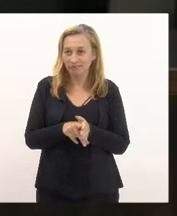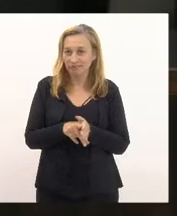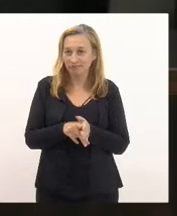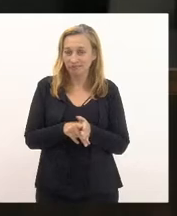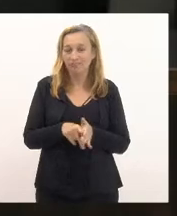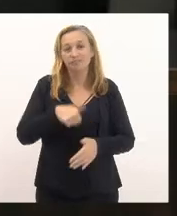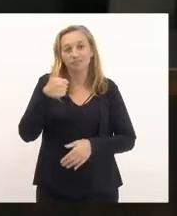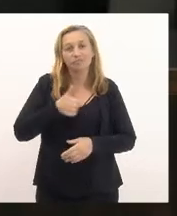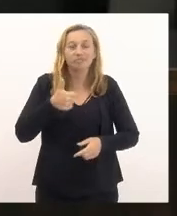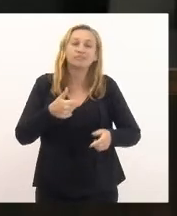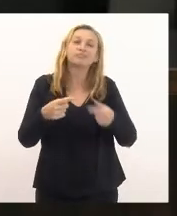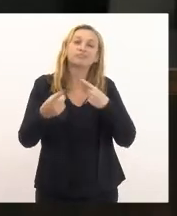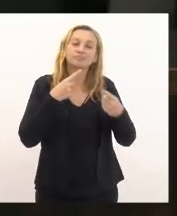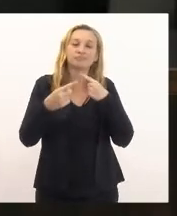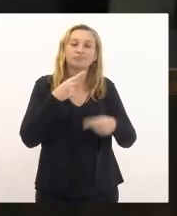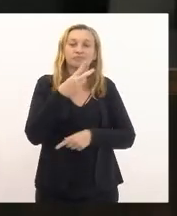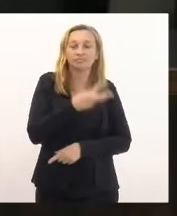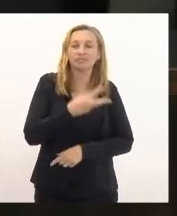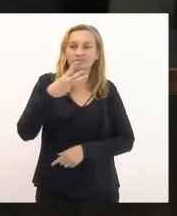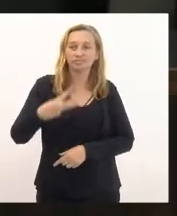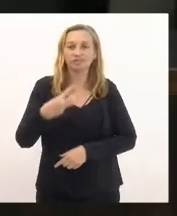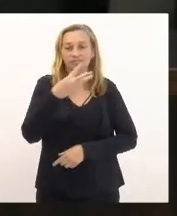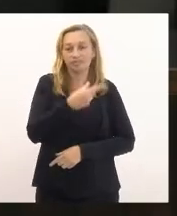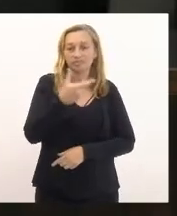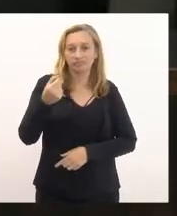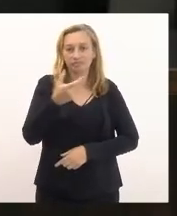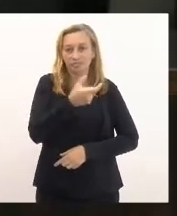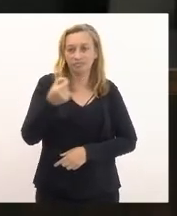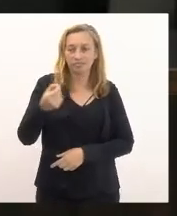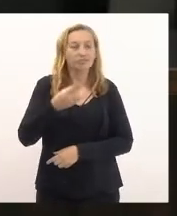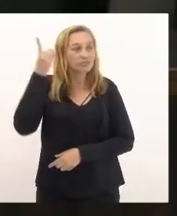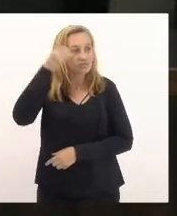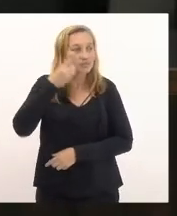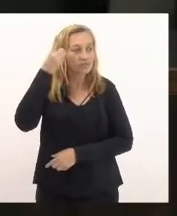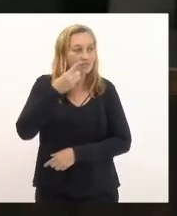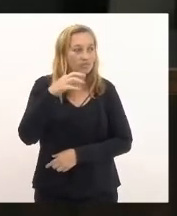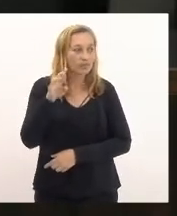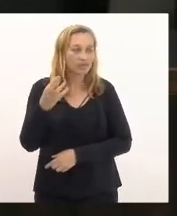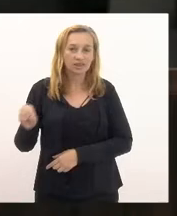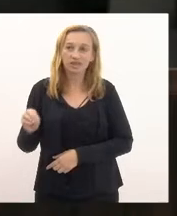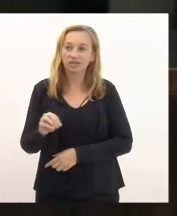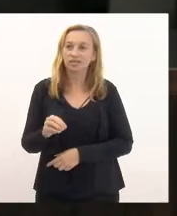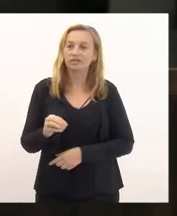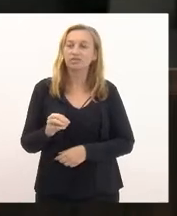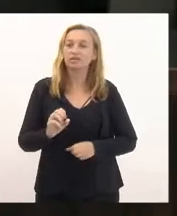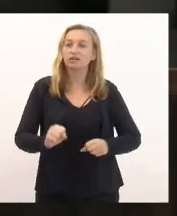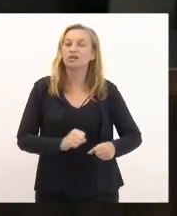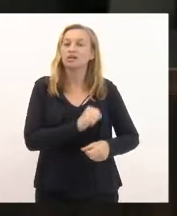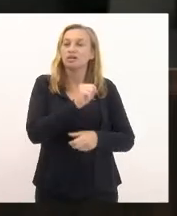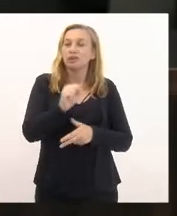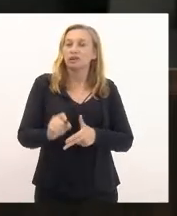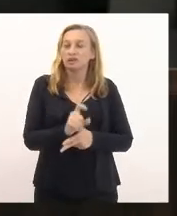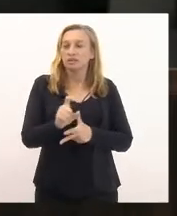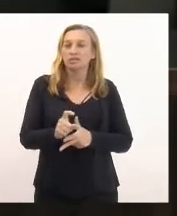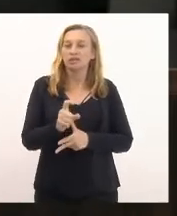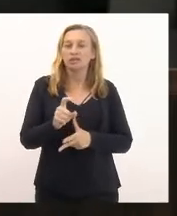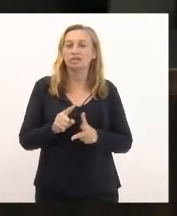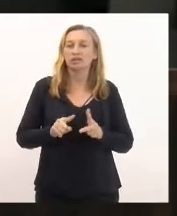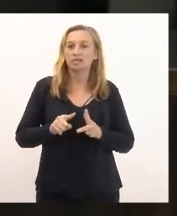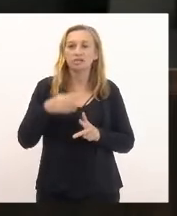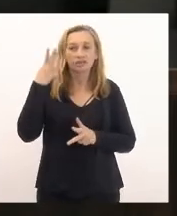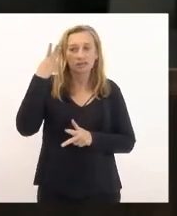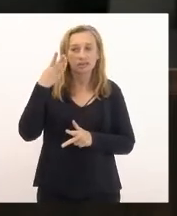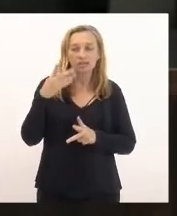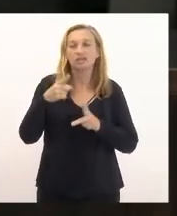em primeira discussão, projeto de lei 3320 de 20, de autoria do deputado Brazão, concede poder executivo alterar os